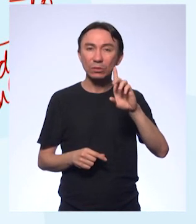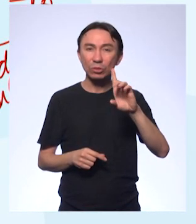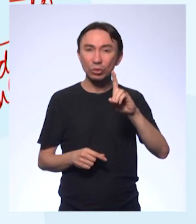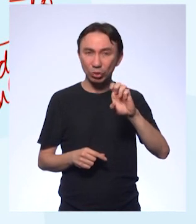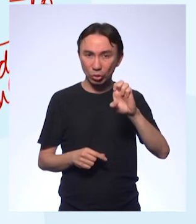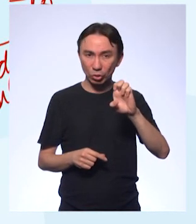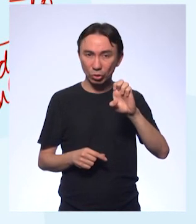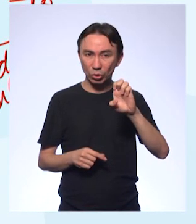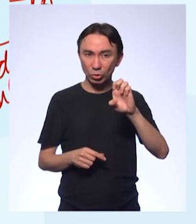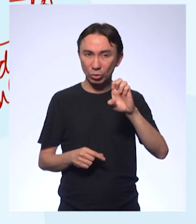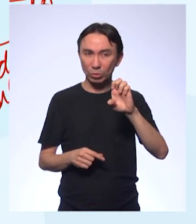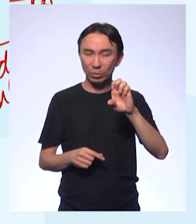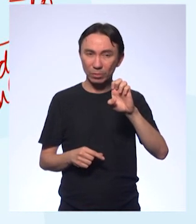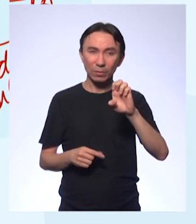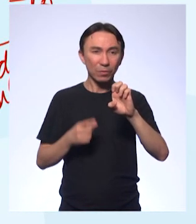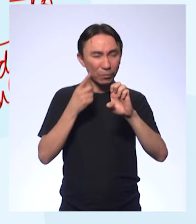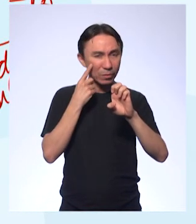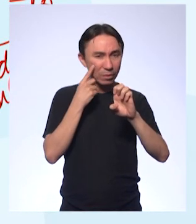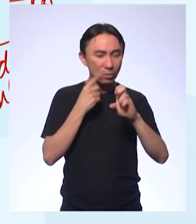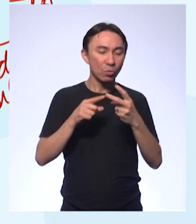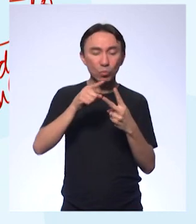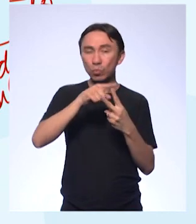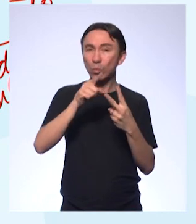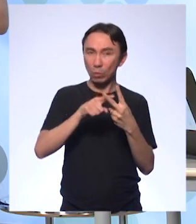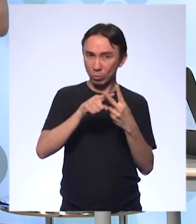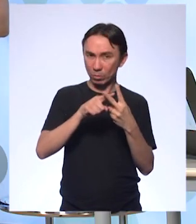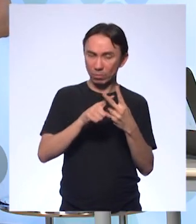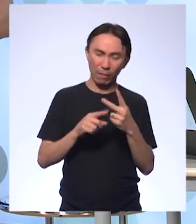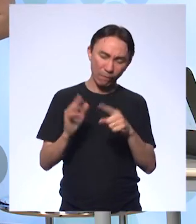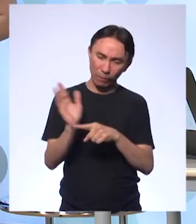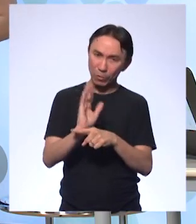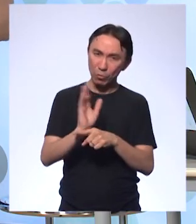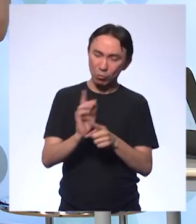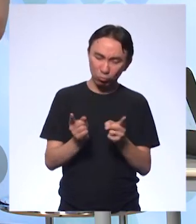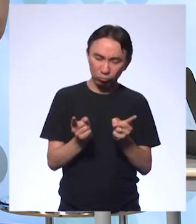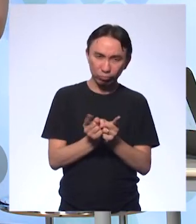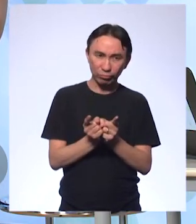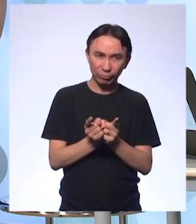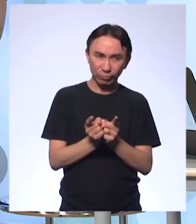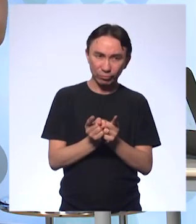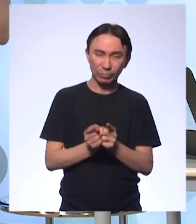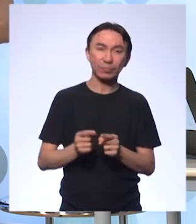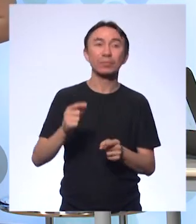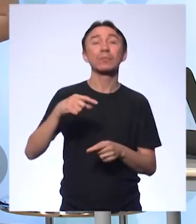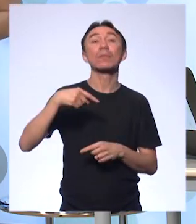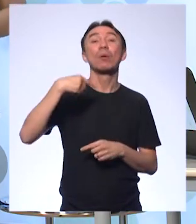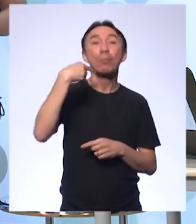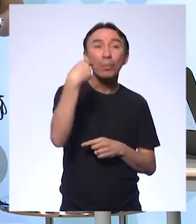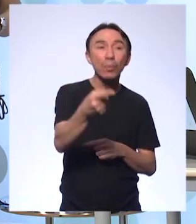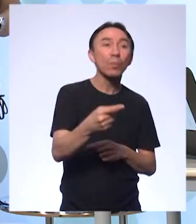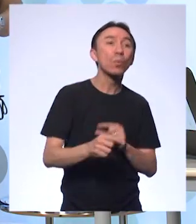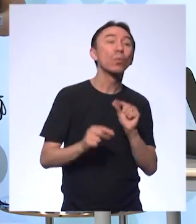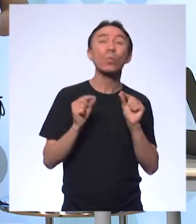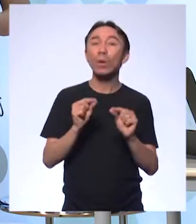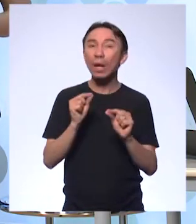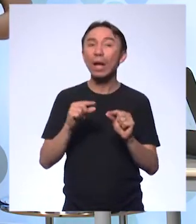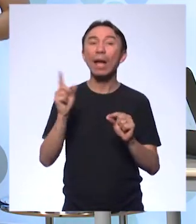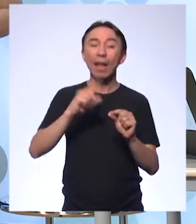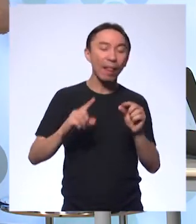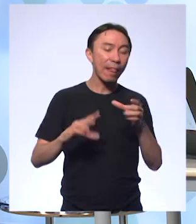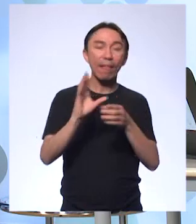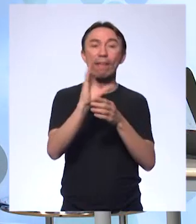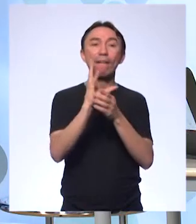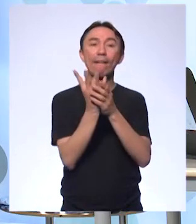Tá ok? Então, a gente conseguiu ver essas duas coisas em um pequeno vídeo. Dando continuidade, a próxima etapa aqui é a filtração,